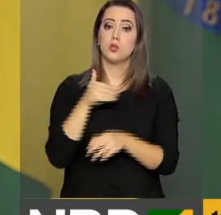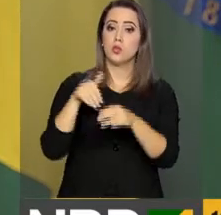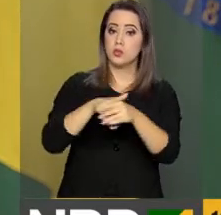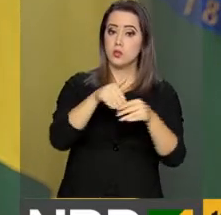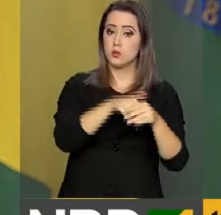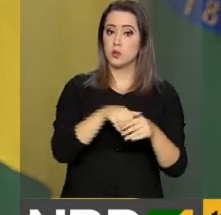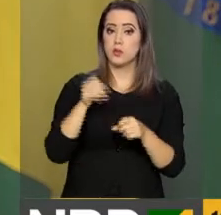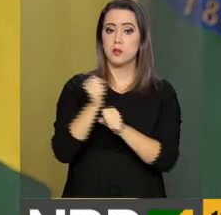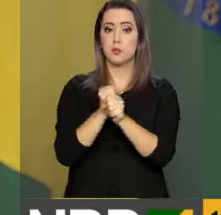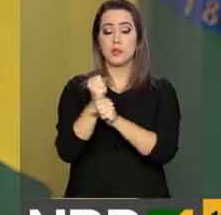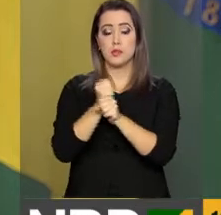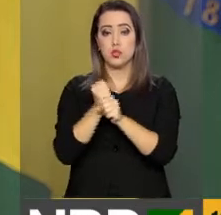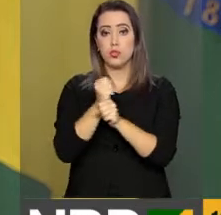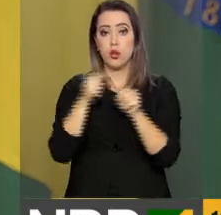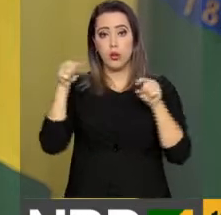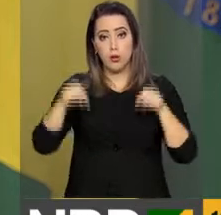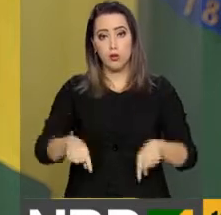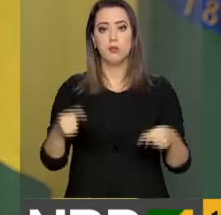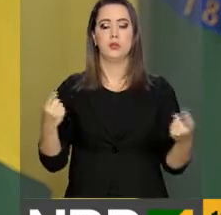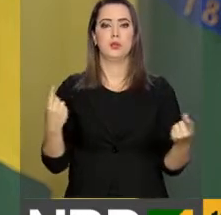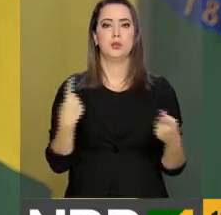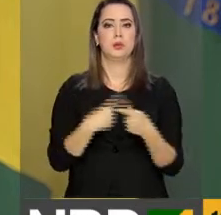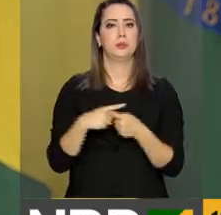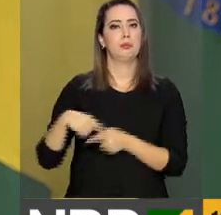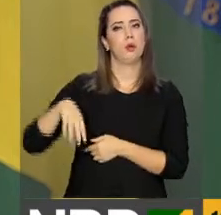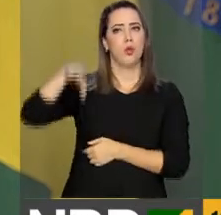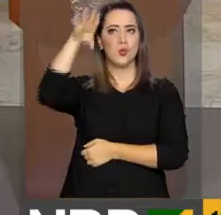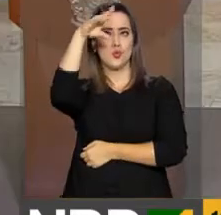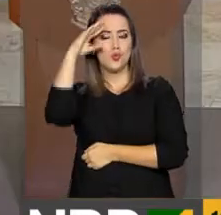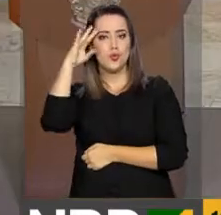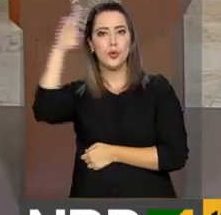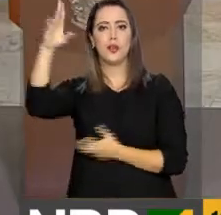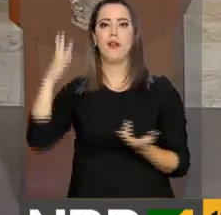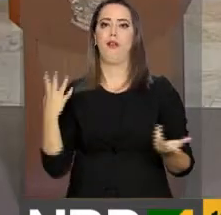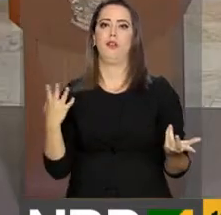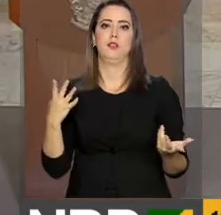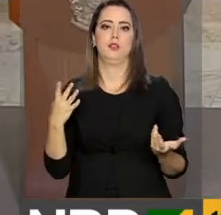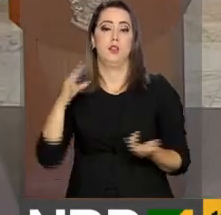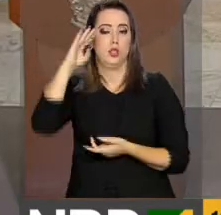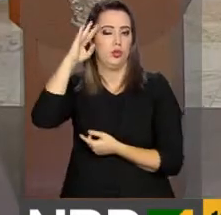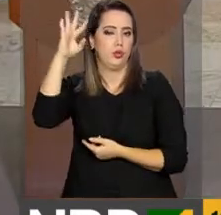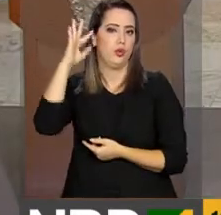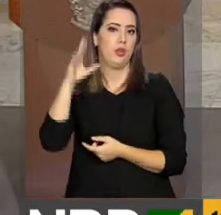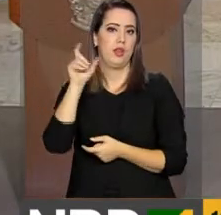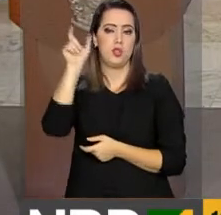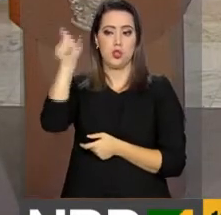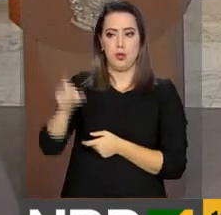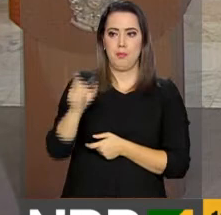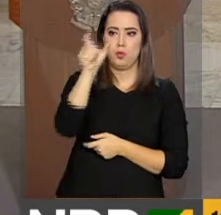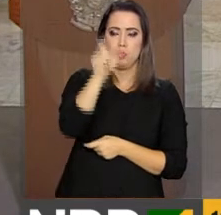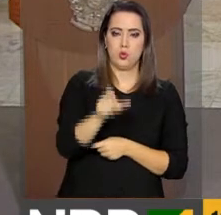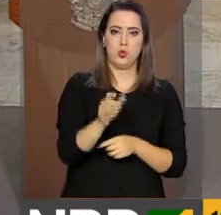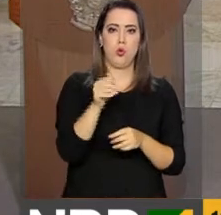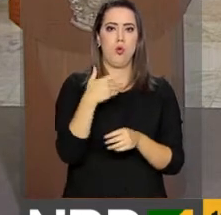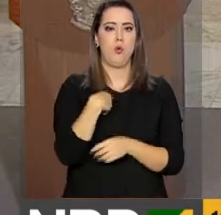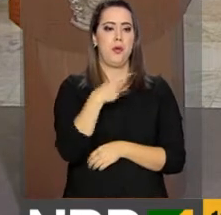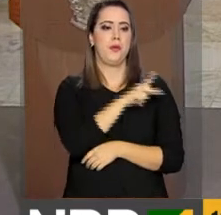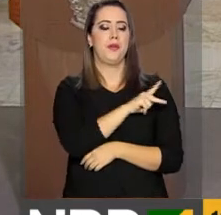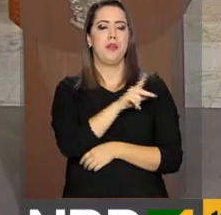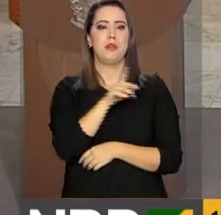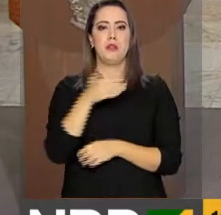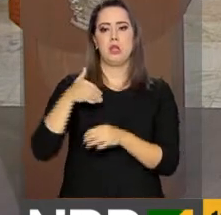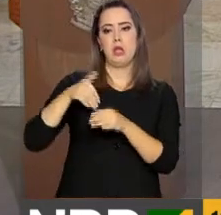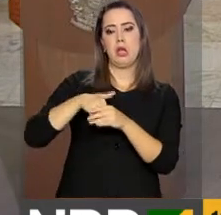ainda neste ano, porque não vamos ter a ilusão, não vamos ter a ilusão de que candidatos, Pinato, a presidência,